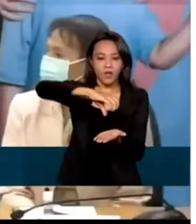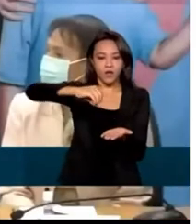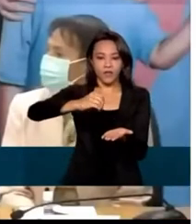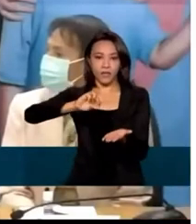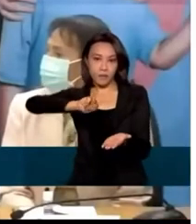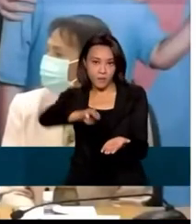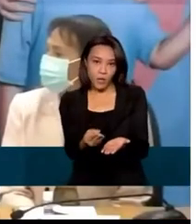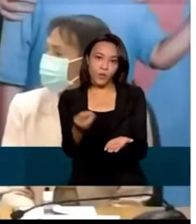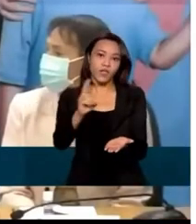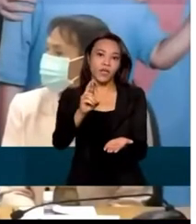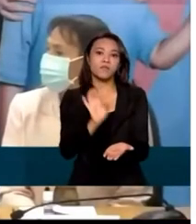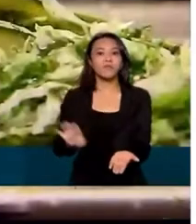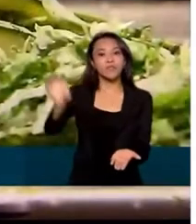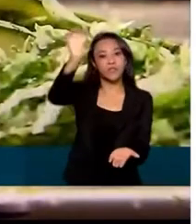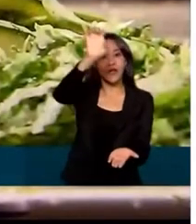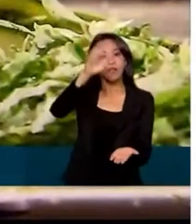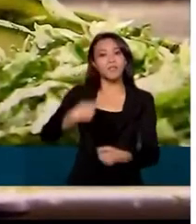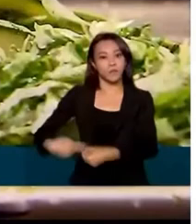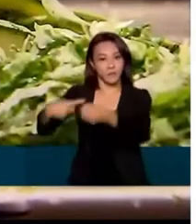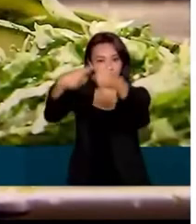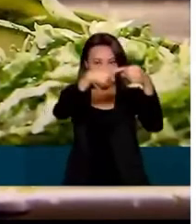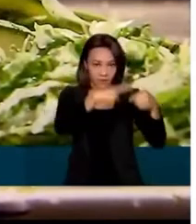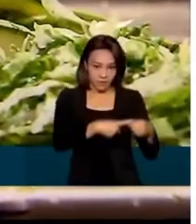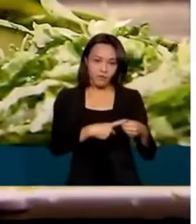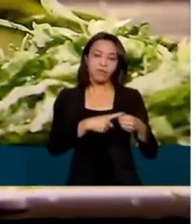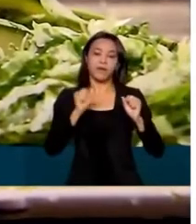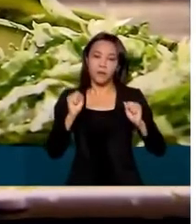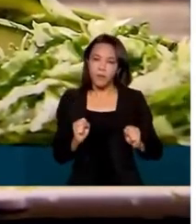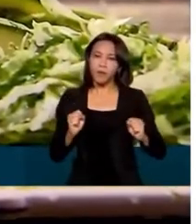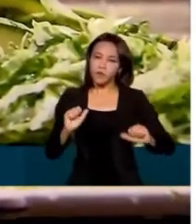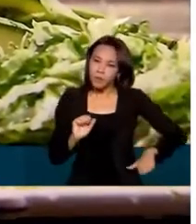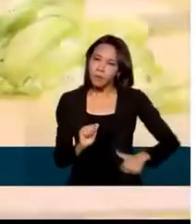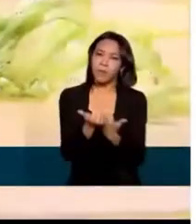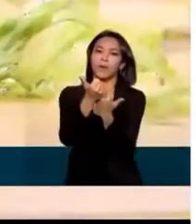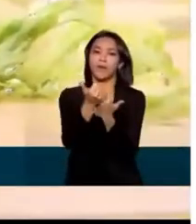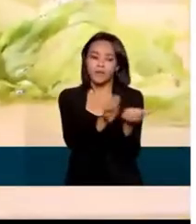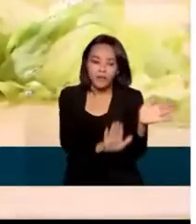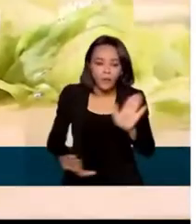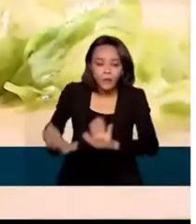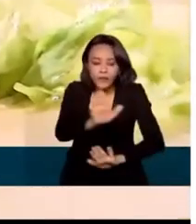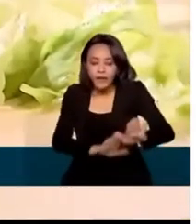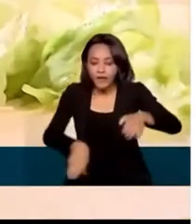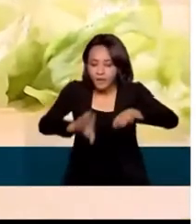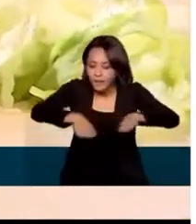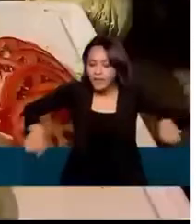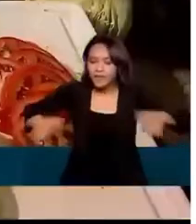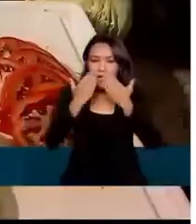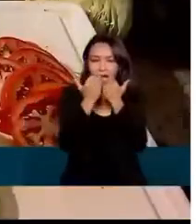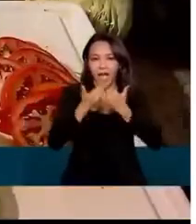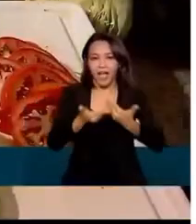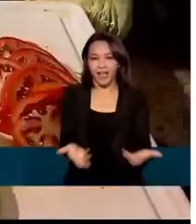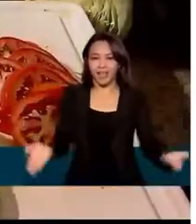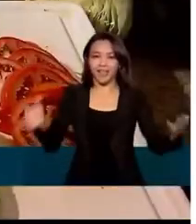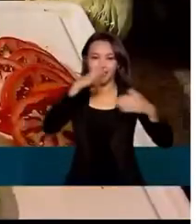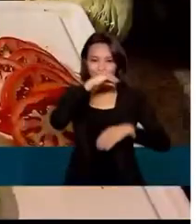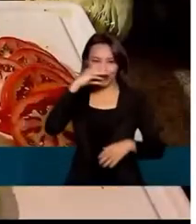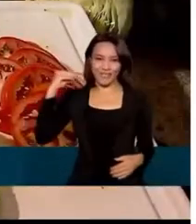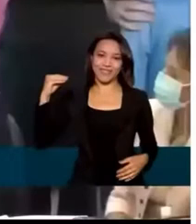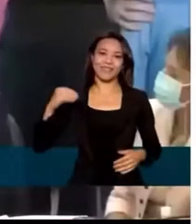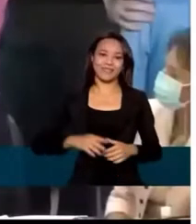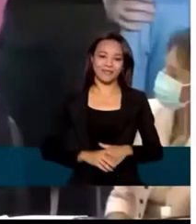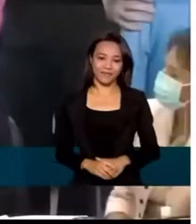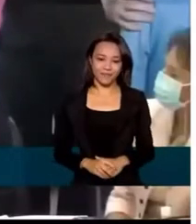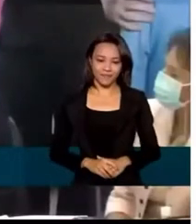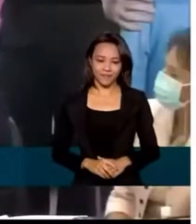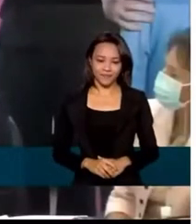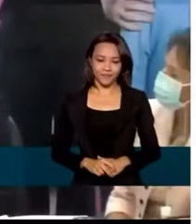a estados e municípios para que possam fortalecer o cuidado e a nutrição de crianças e adolescentes.